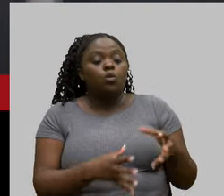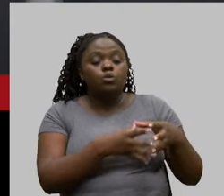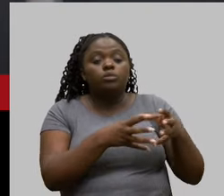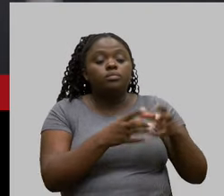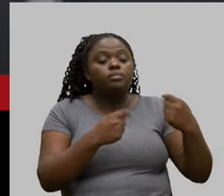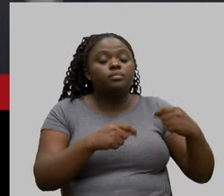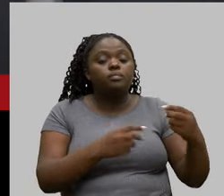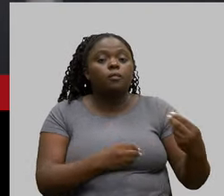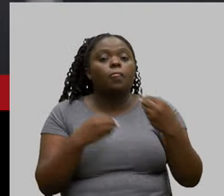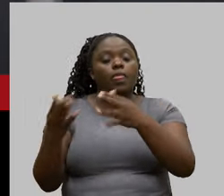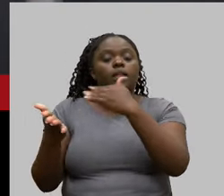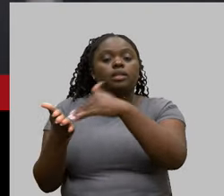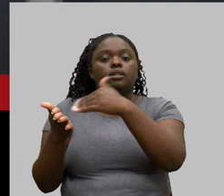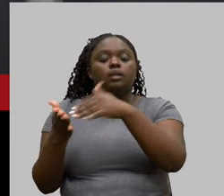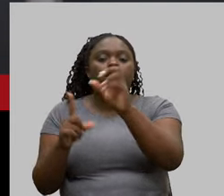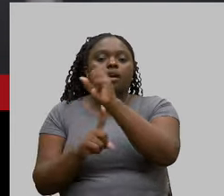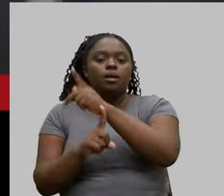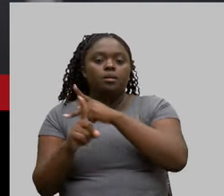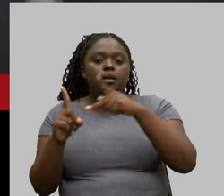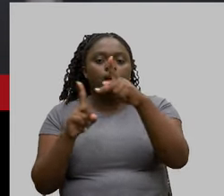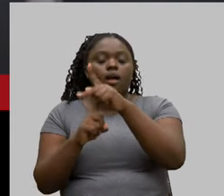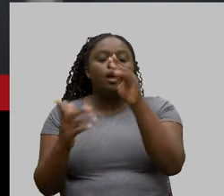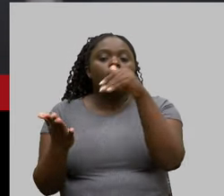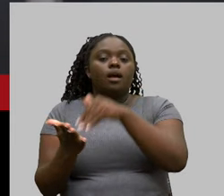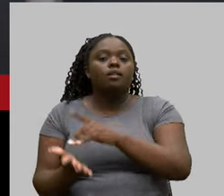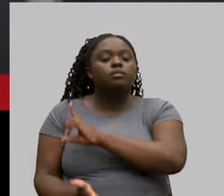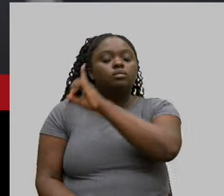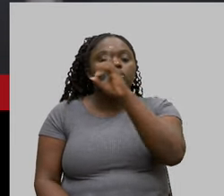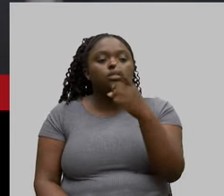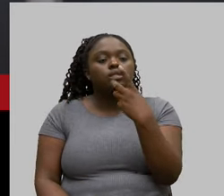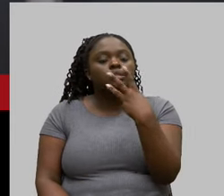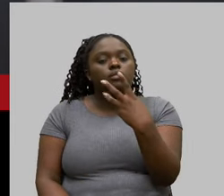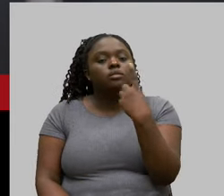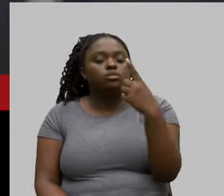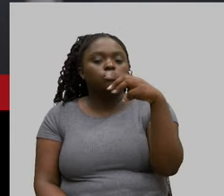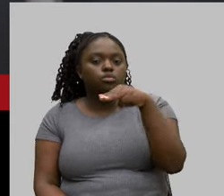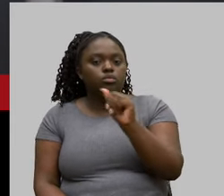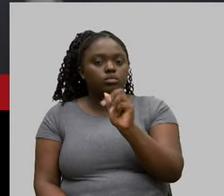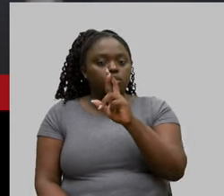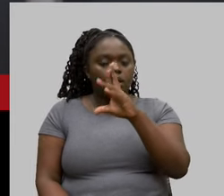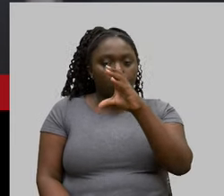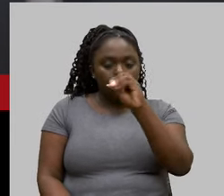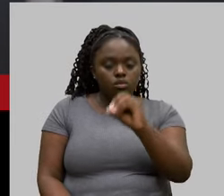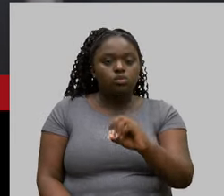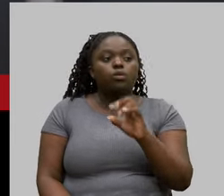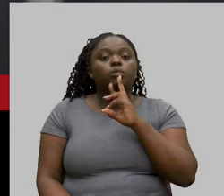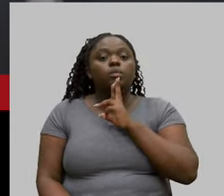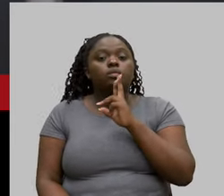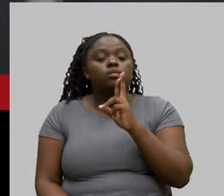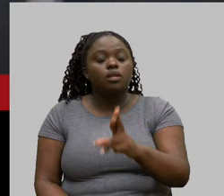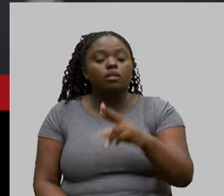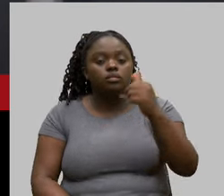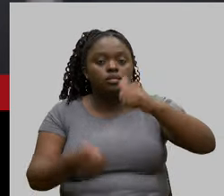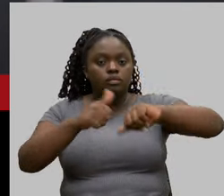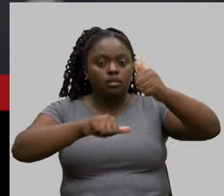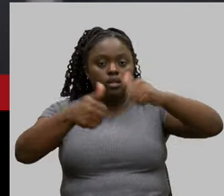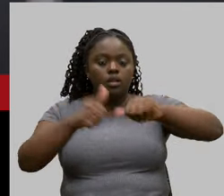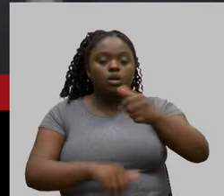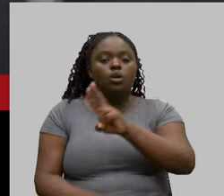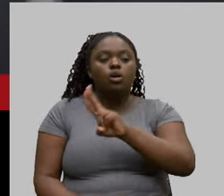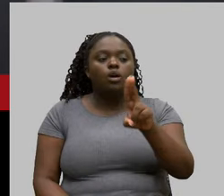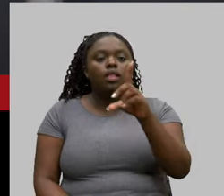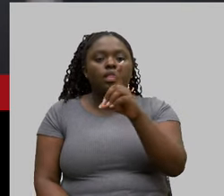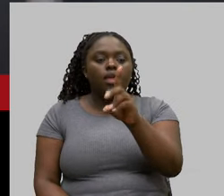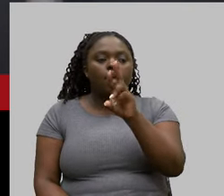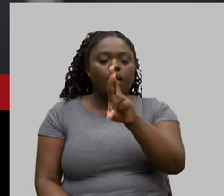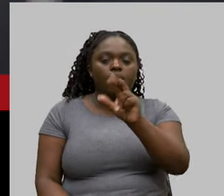31 de Março do exercício o demonstrativo de resultados da avaliação autorial que a gente chama de draa então